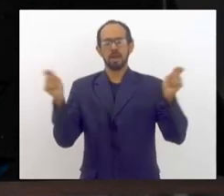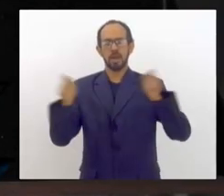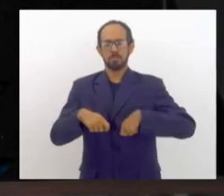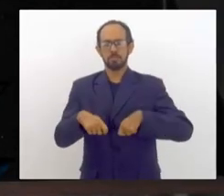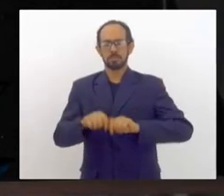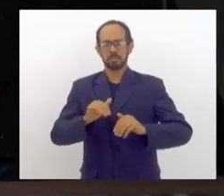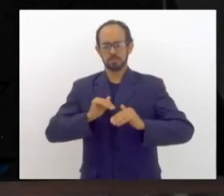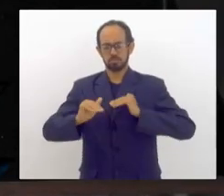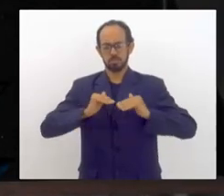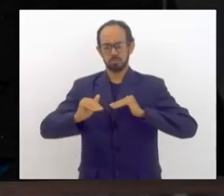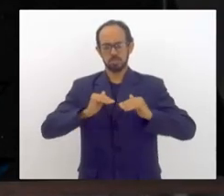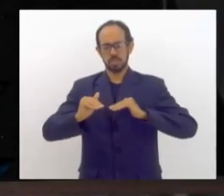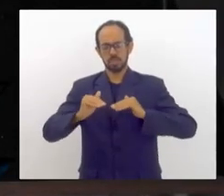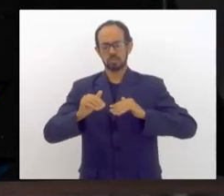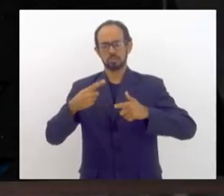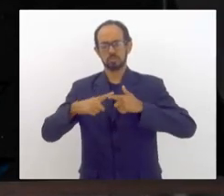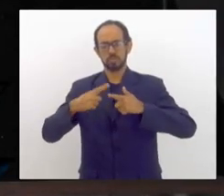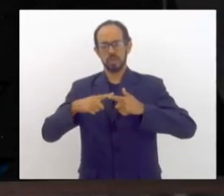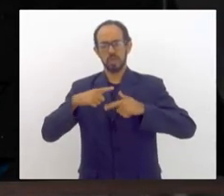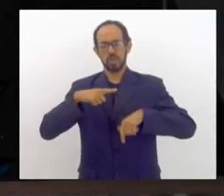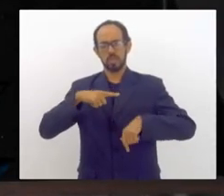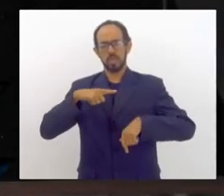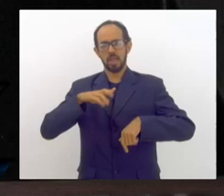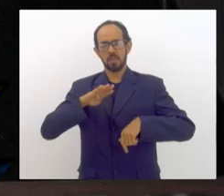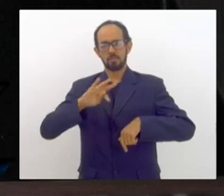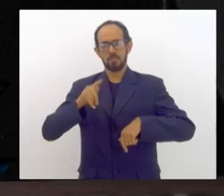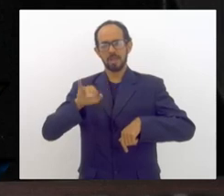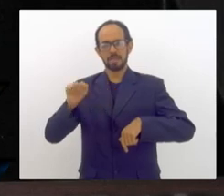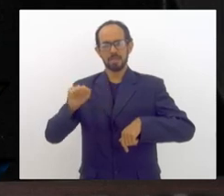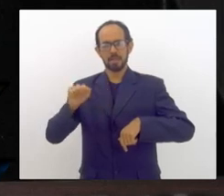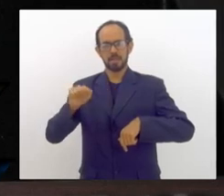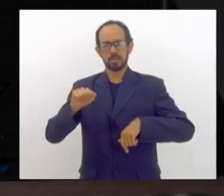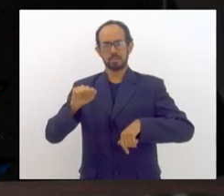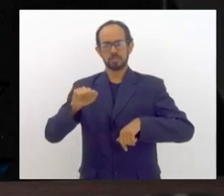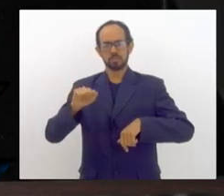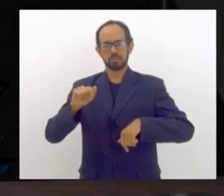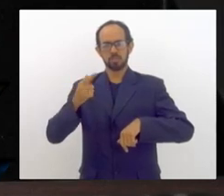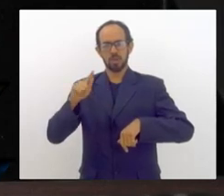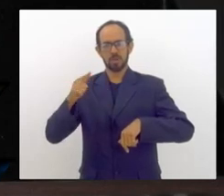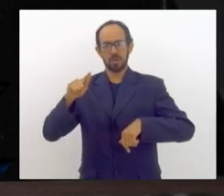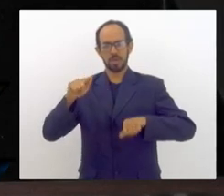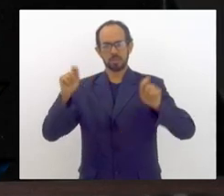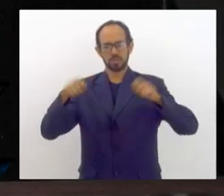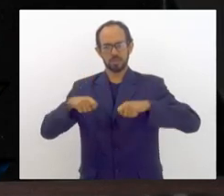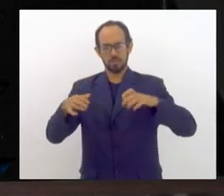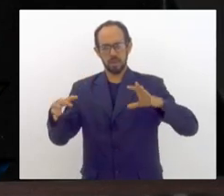capacidade de mobilidade, visto que tem uma Baía de Guanabara que pode ligar em diversos pontos.